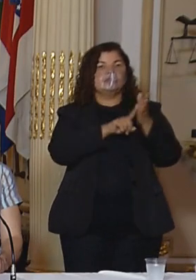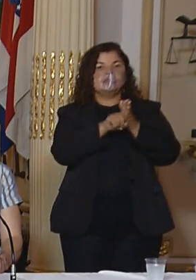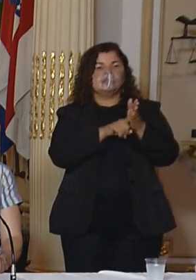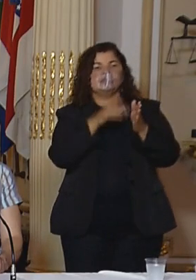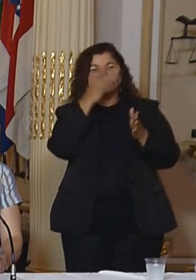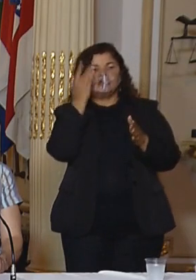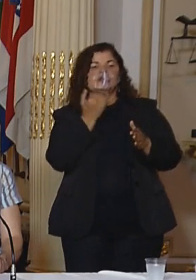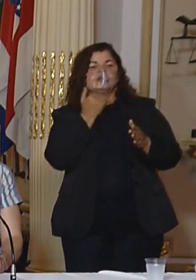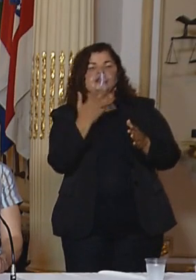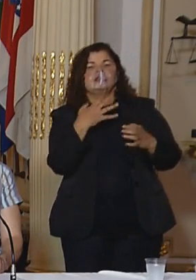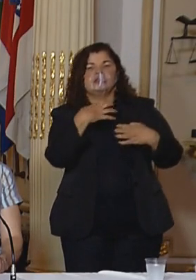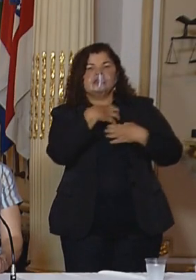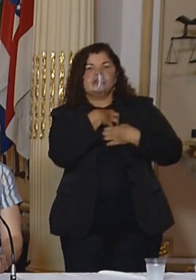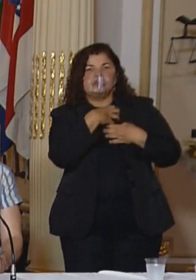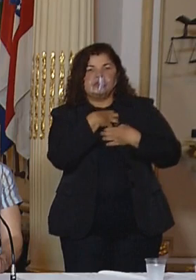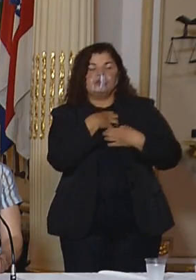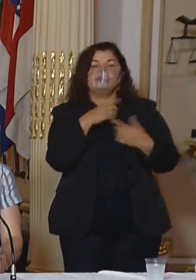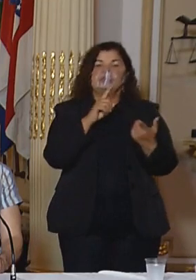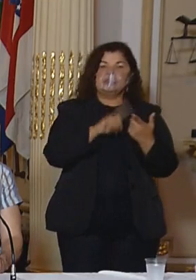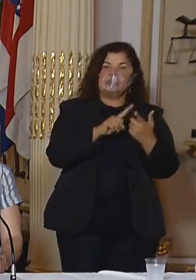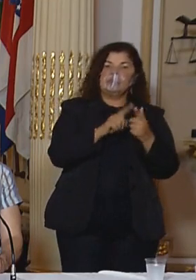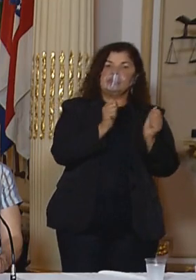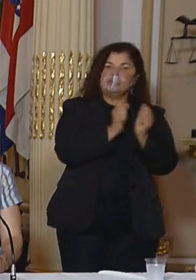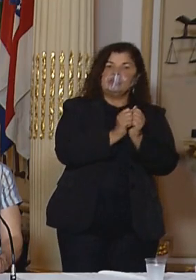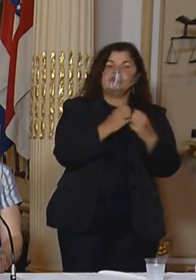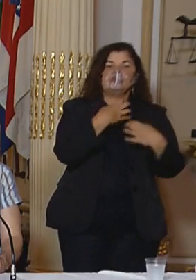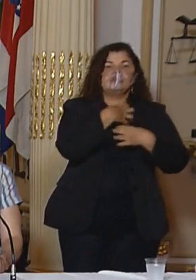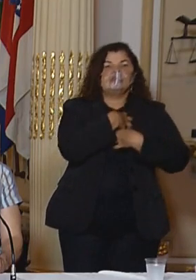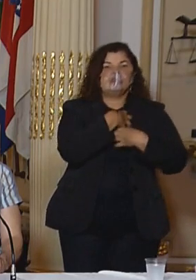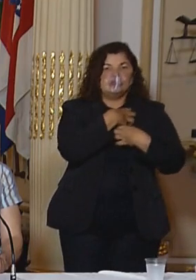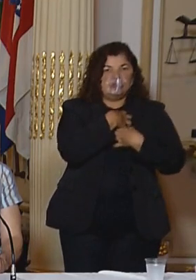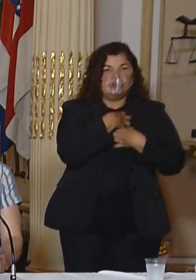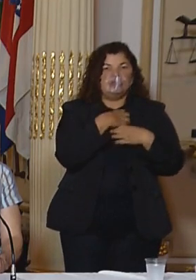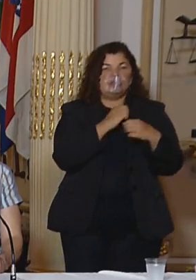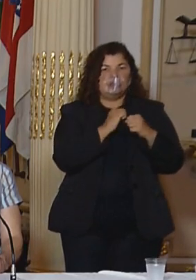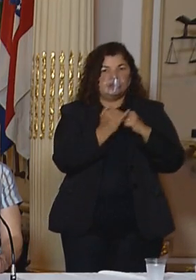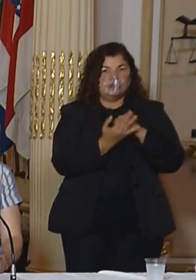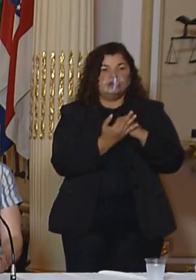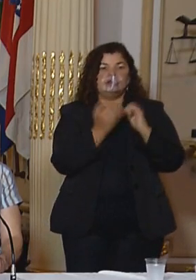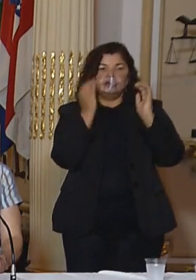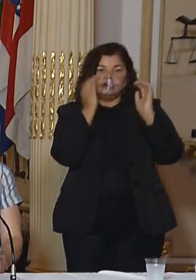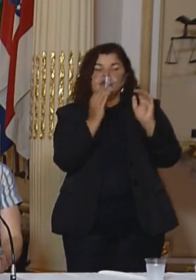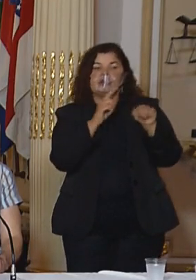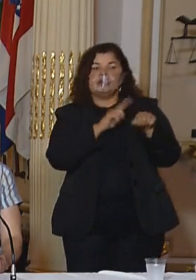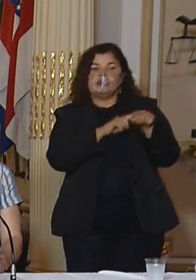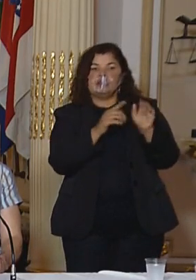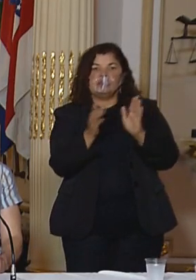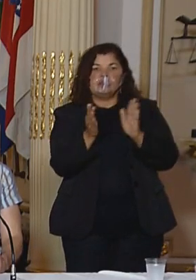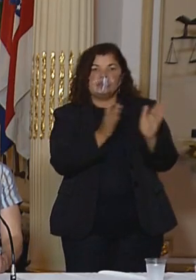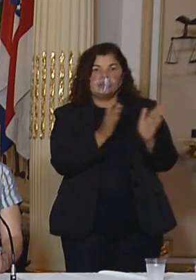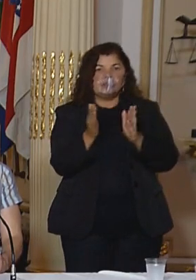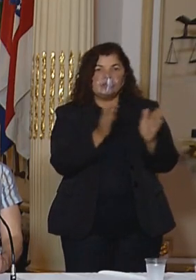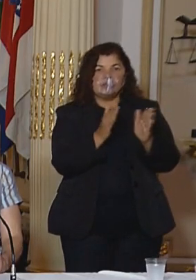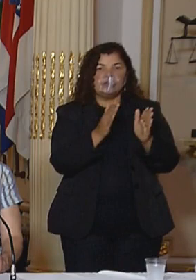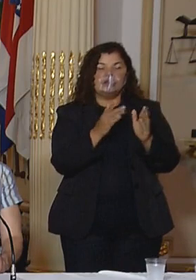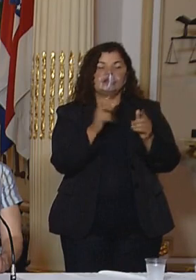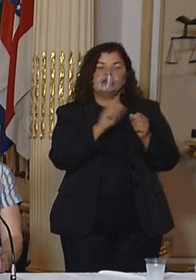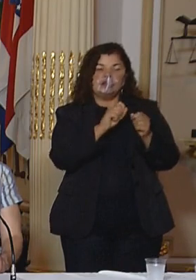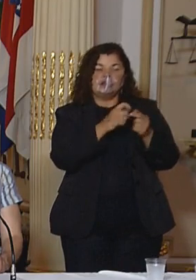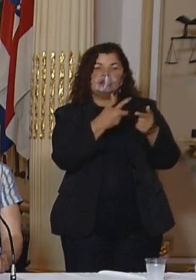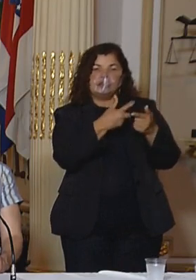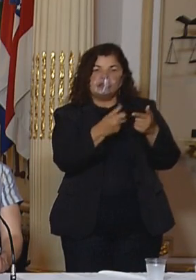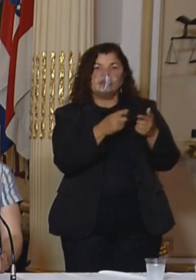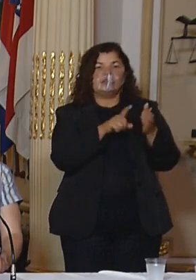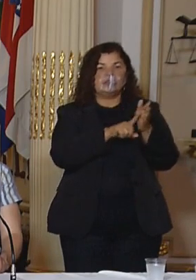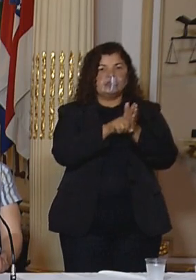assintomáticos e de sintomáticos, né, desde que respeitado o tempo, né, para a coleta desse